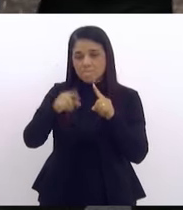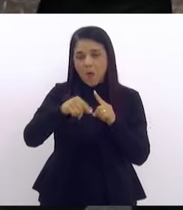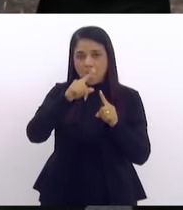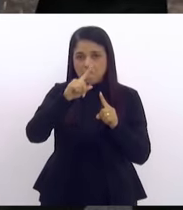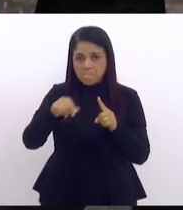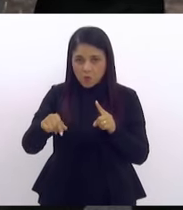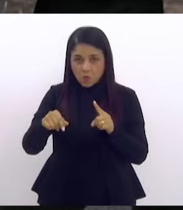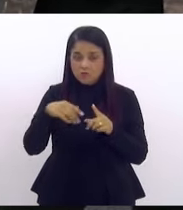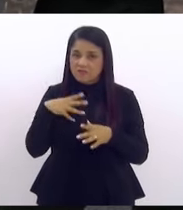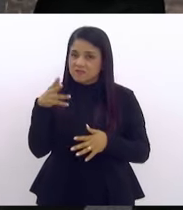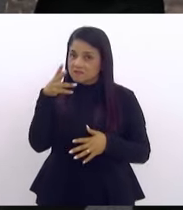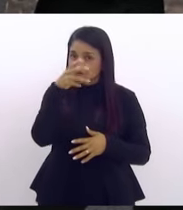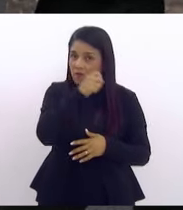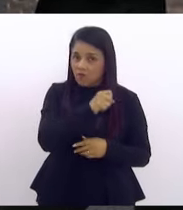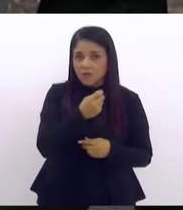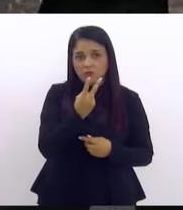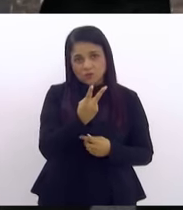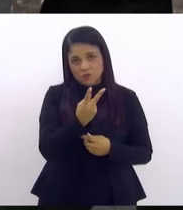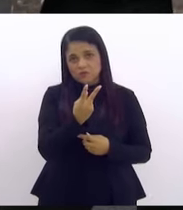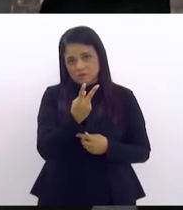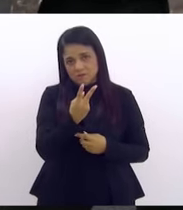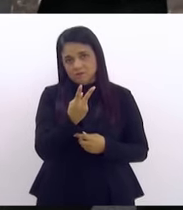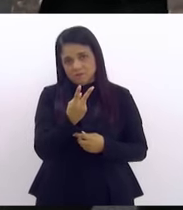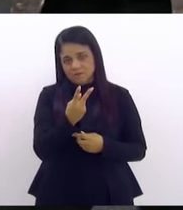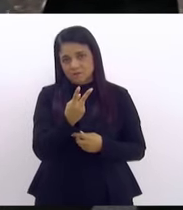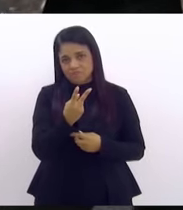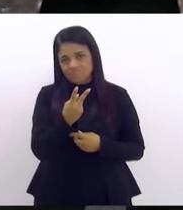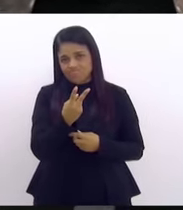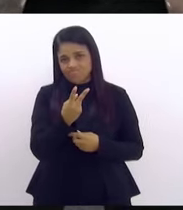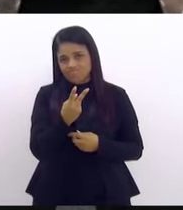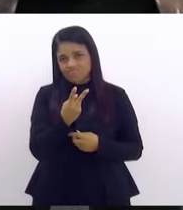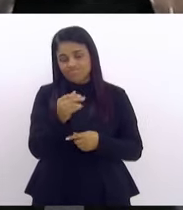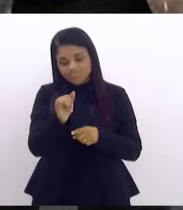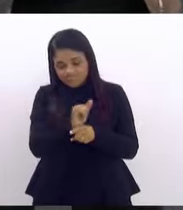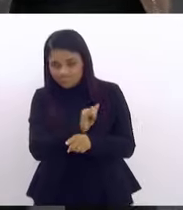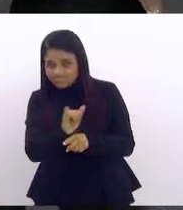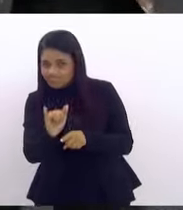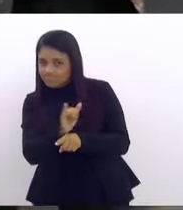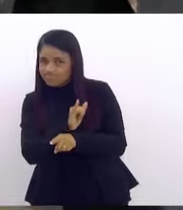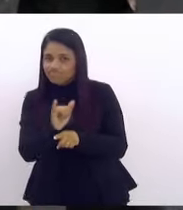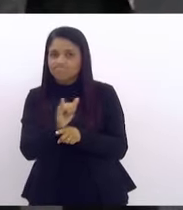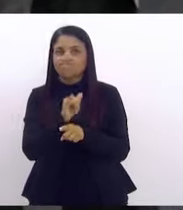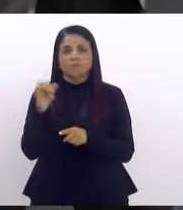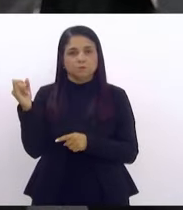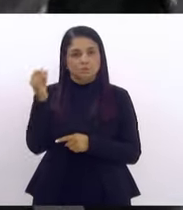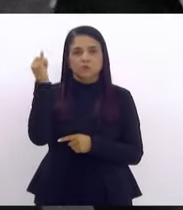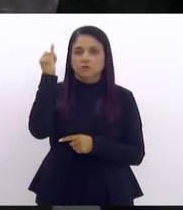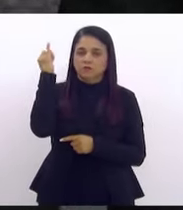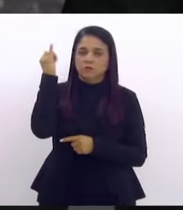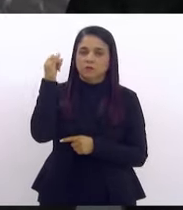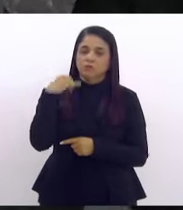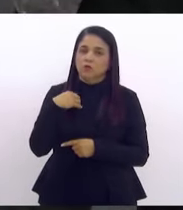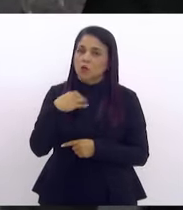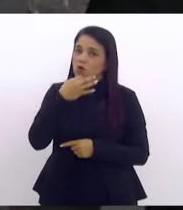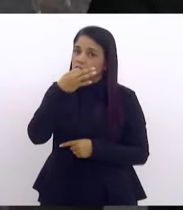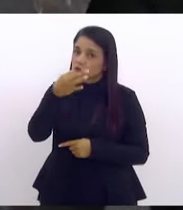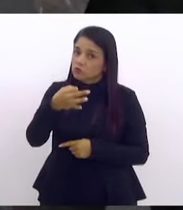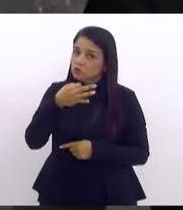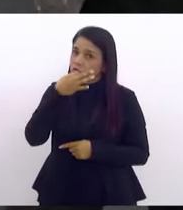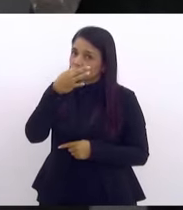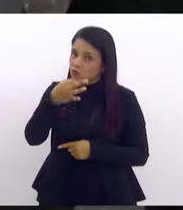tenta salvar mais 2. Você está entendendo? Eu achei que ele, estrategicamente, seria importante. A critério de Vossa Excelência, é apenas